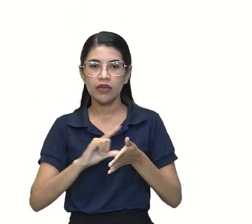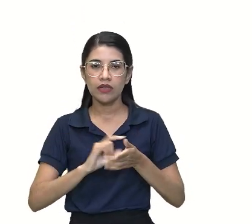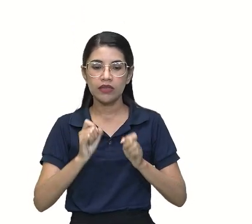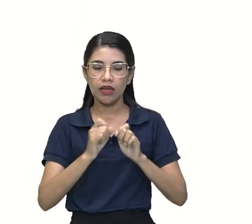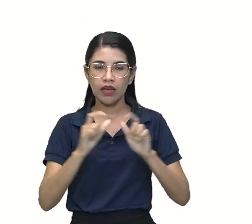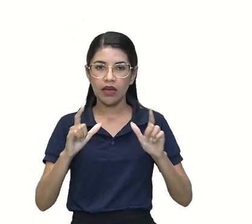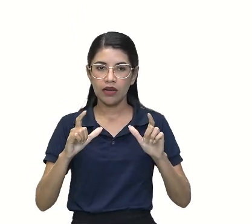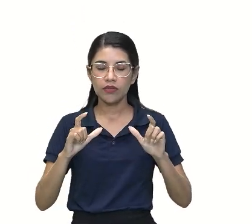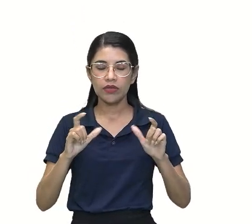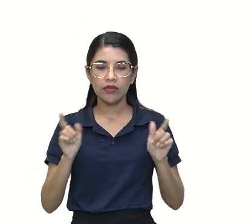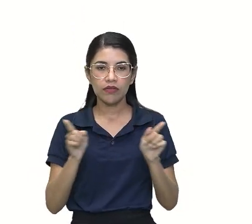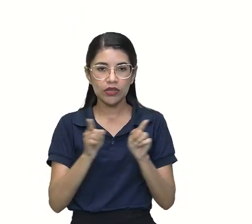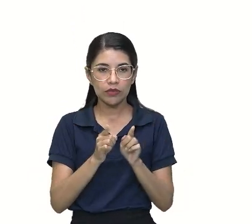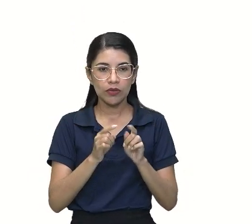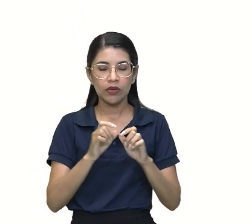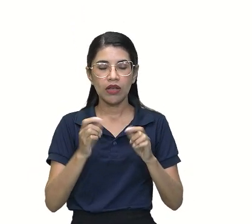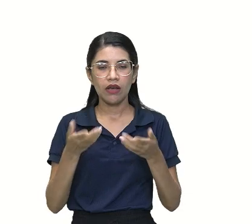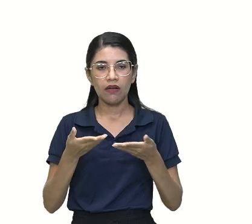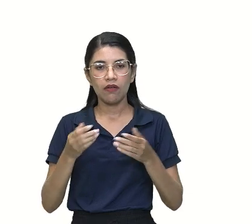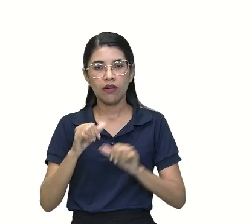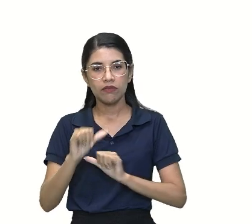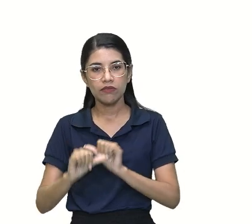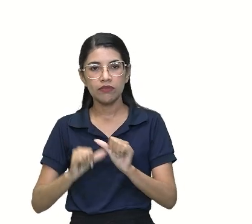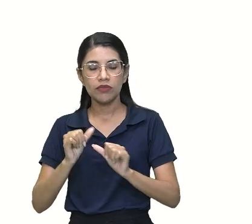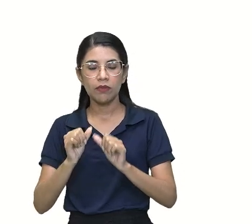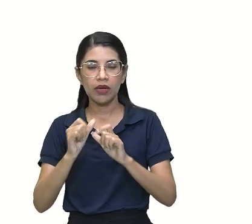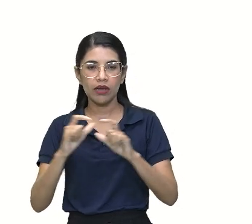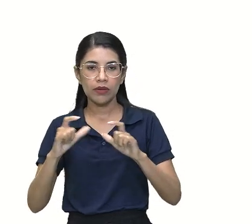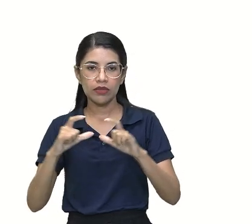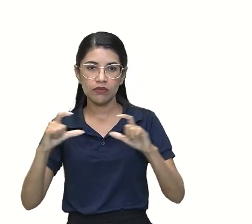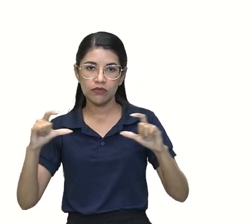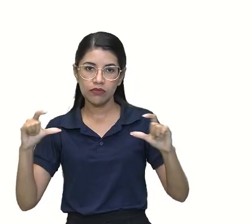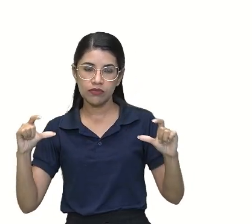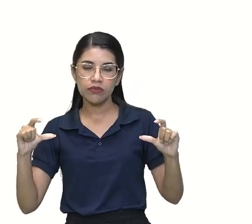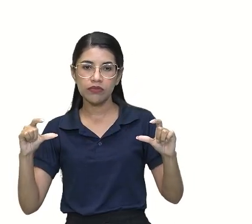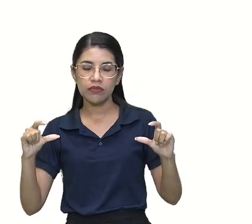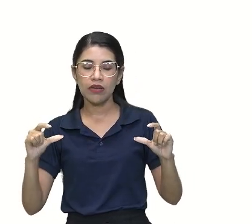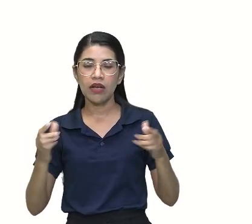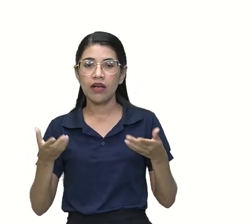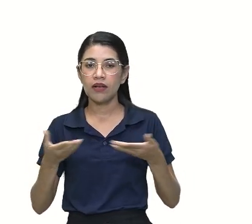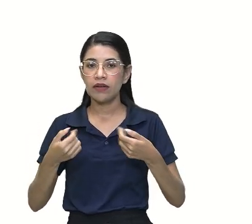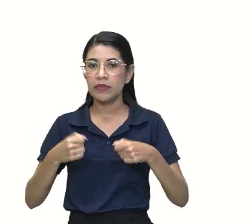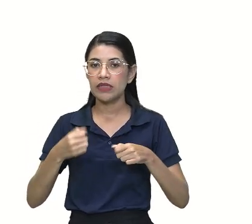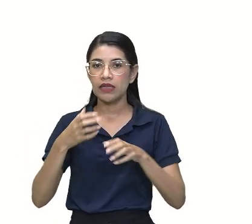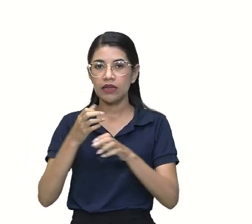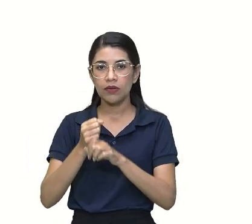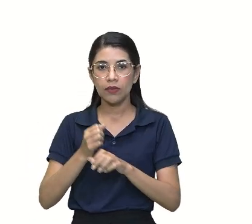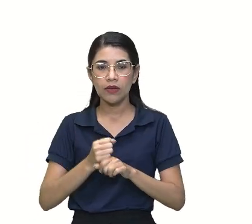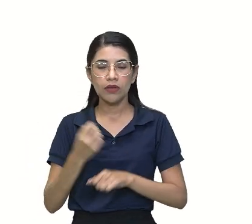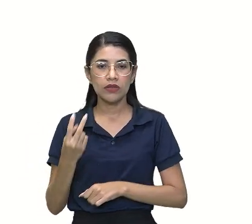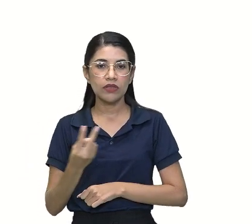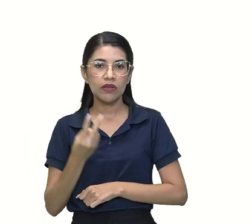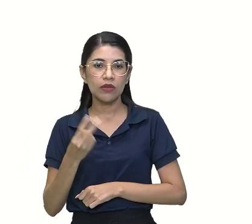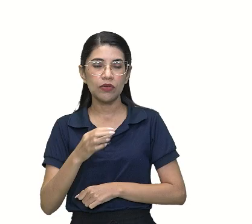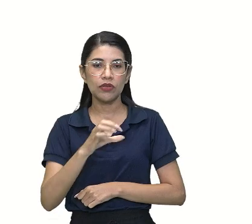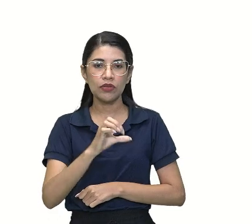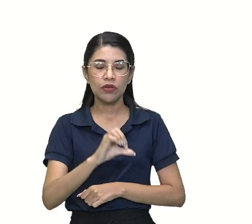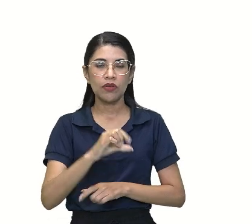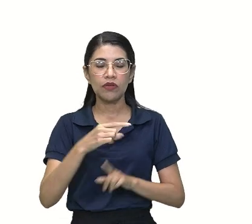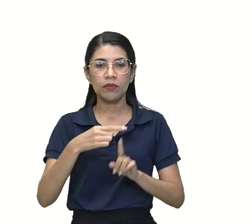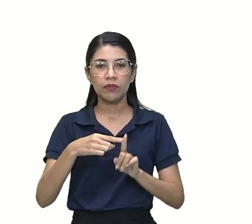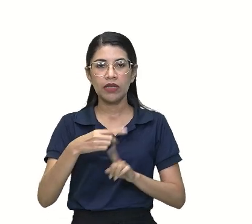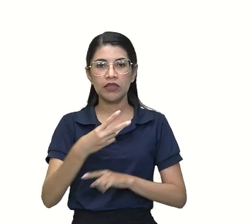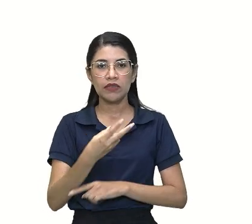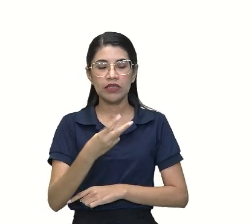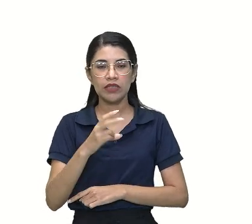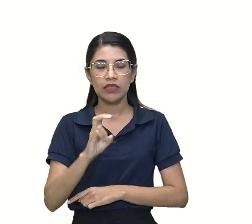tá? E agora só basta a gente calcular aqueles últimos valores ali, né? 9